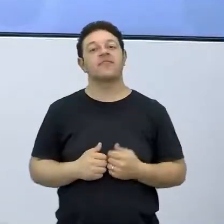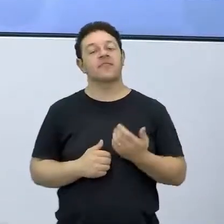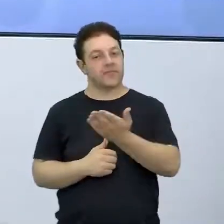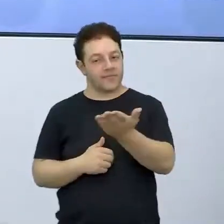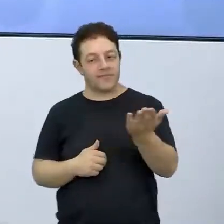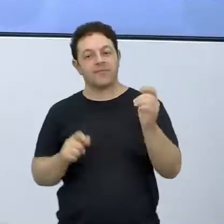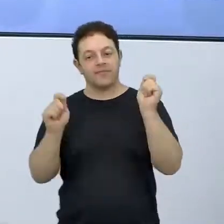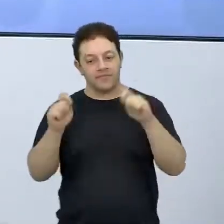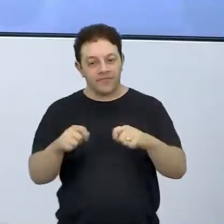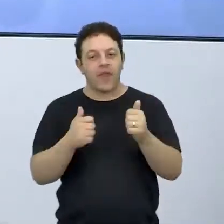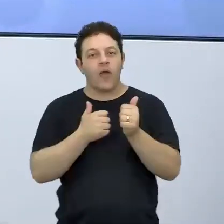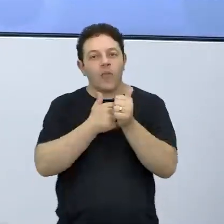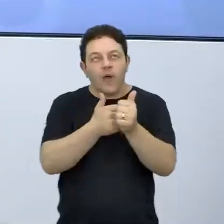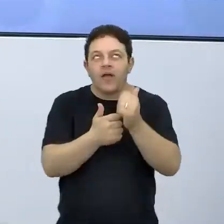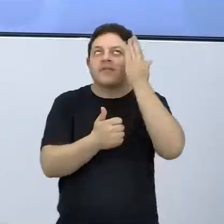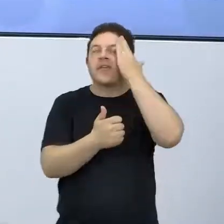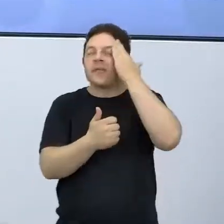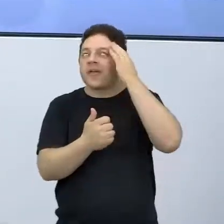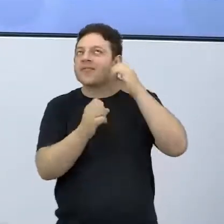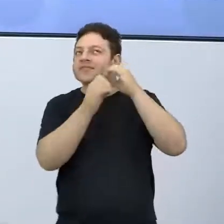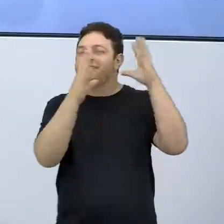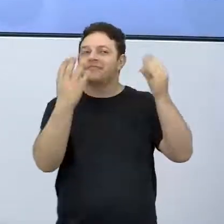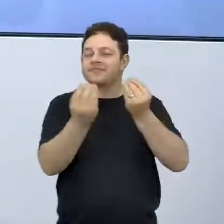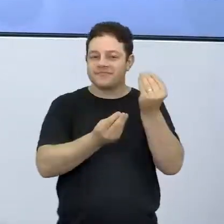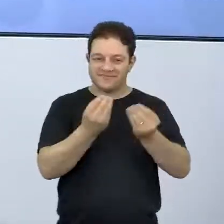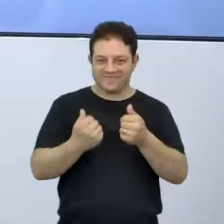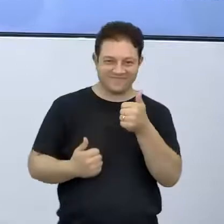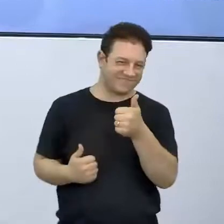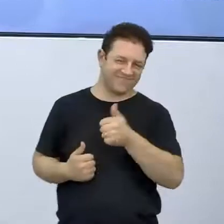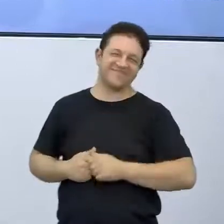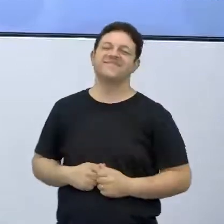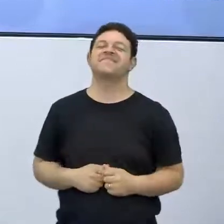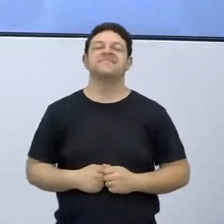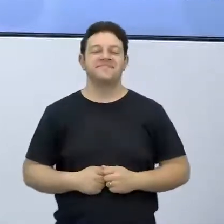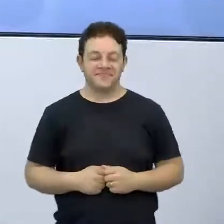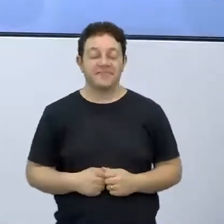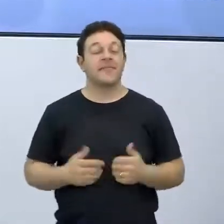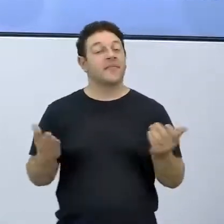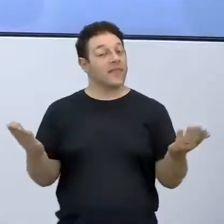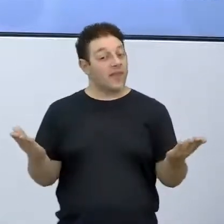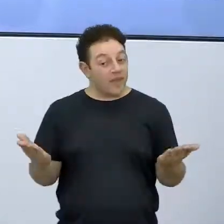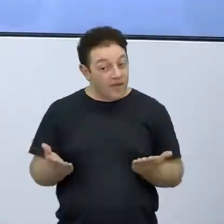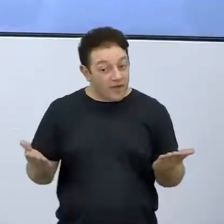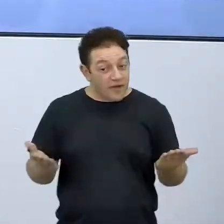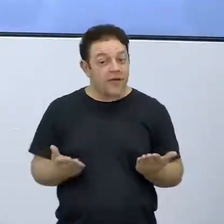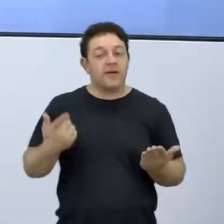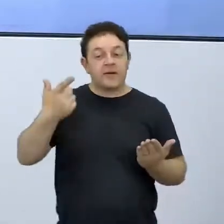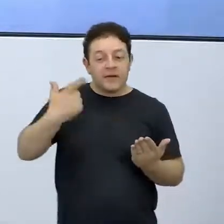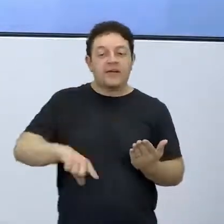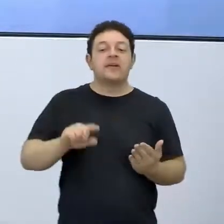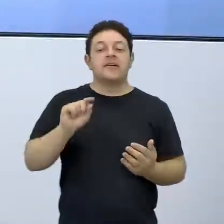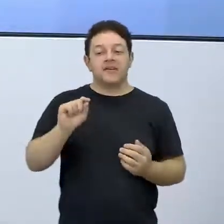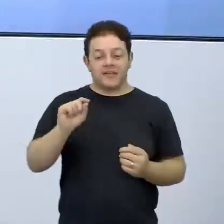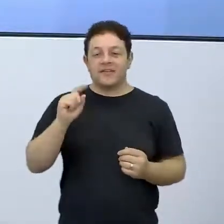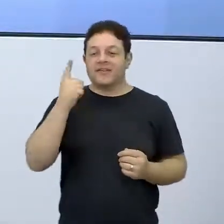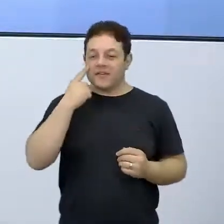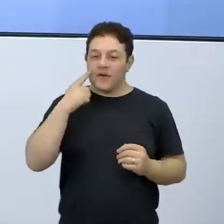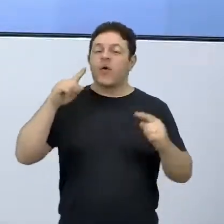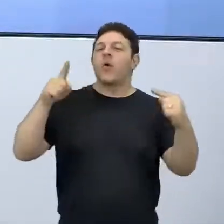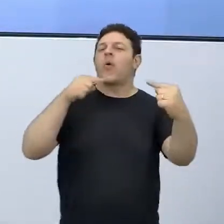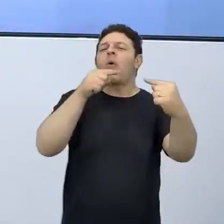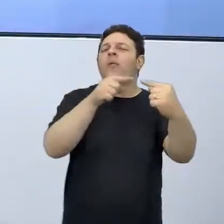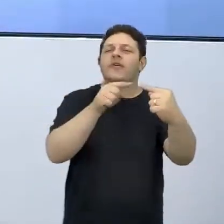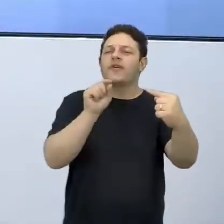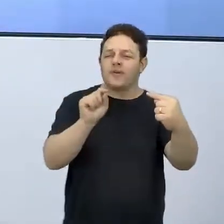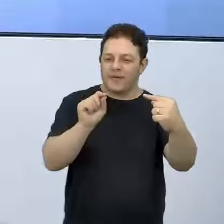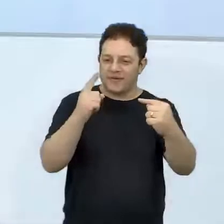possam nos acompanhar, ok? E aí, gente, né, vamos agora também para o nosso